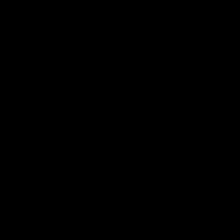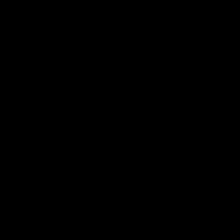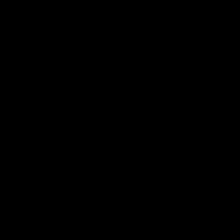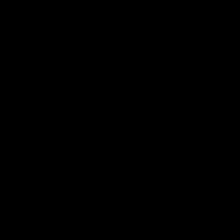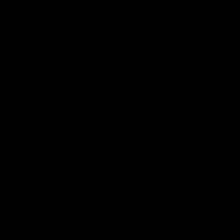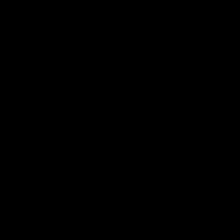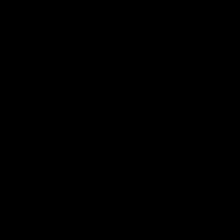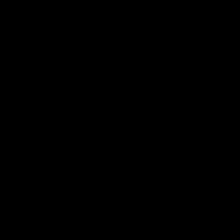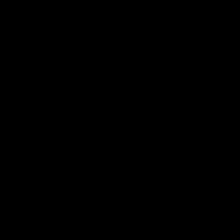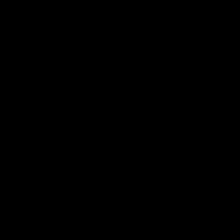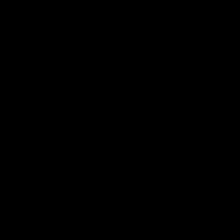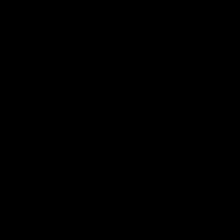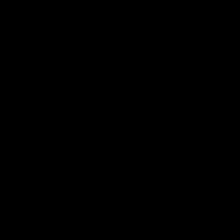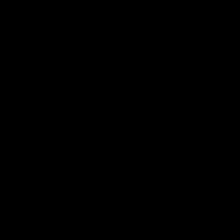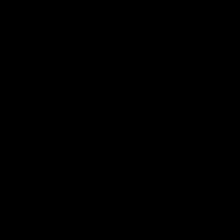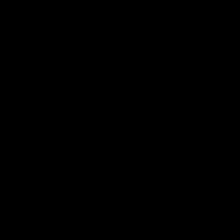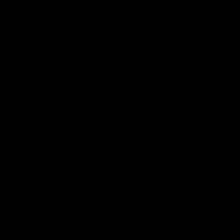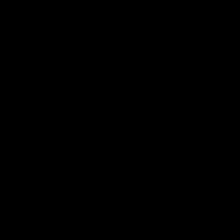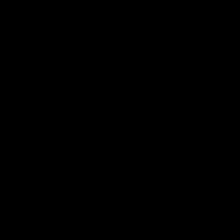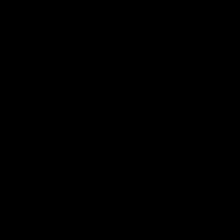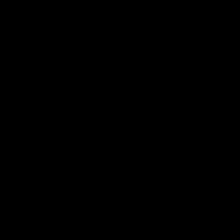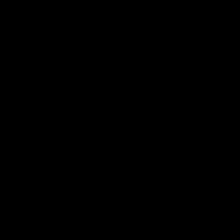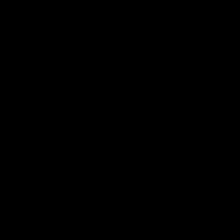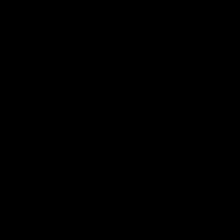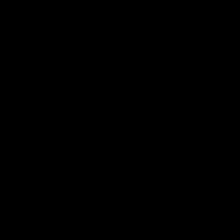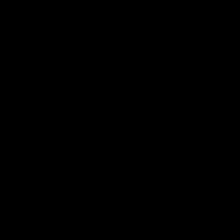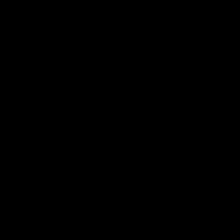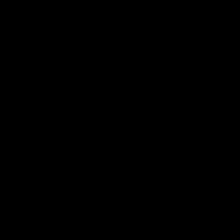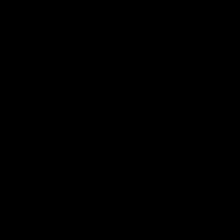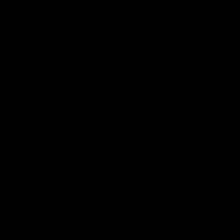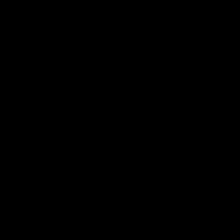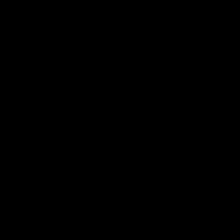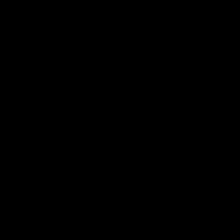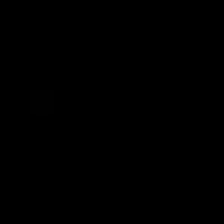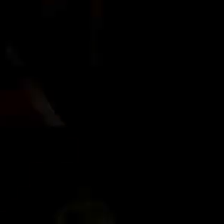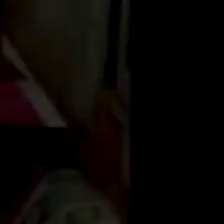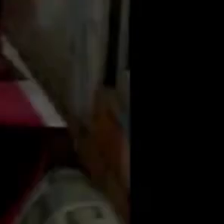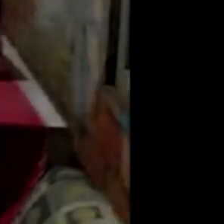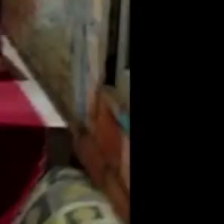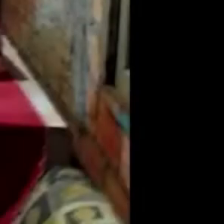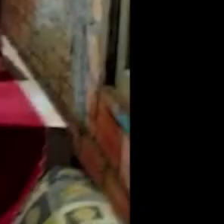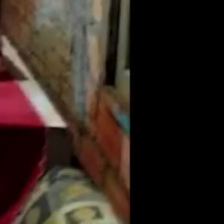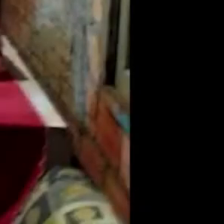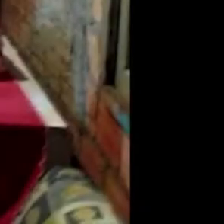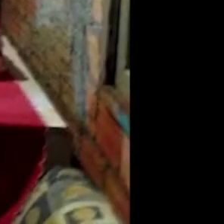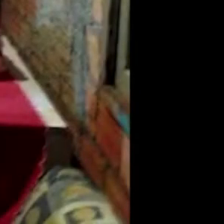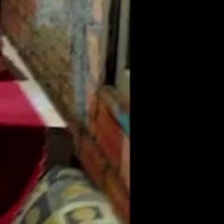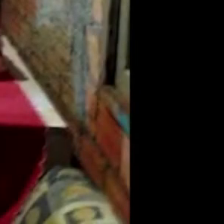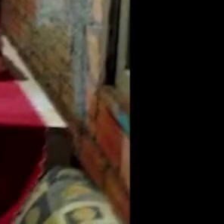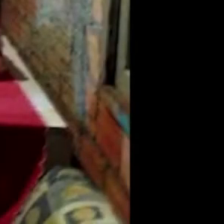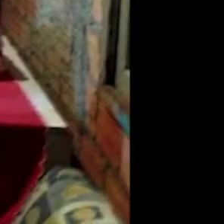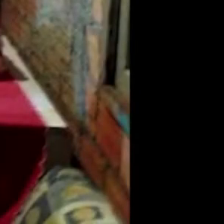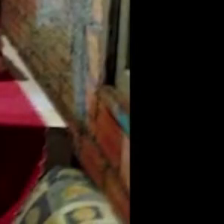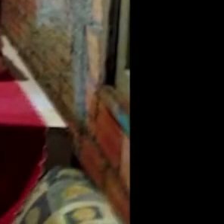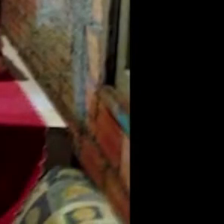consolador, derrama a tua graça, derrama o teu amor.